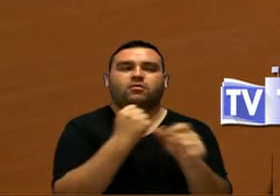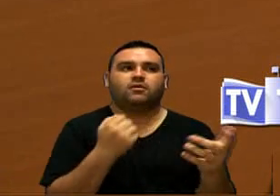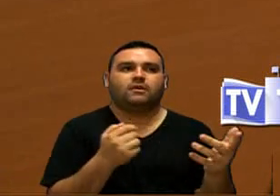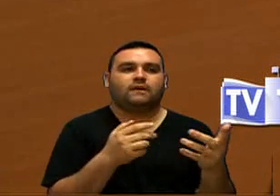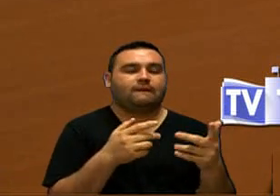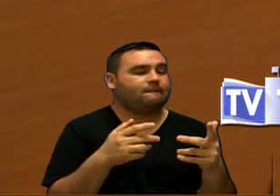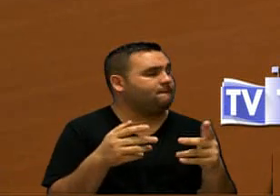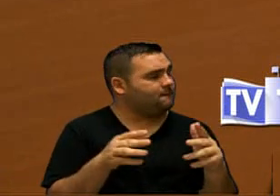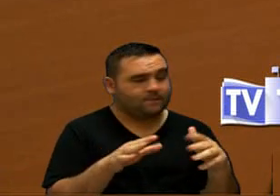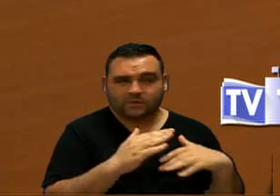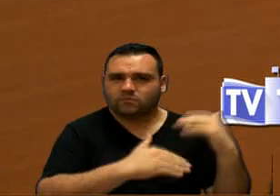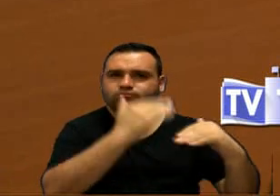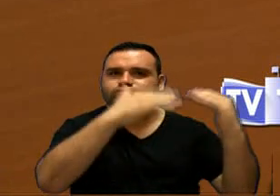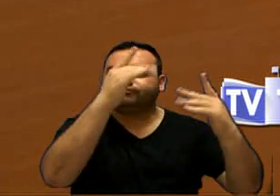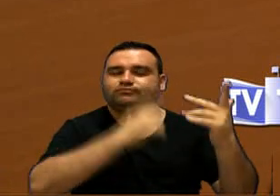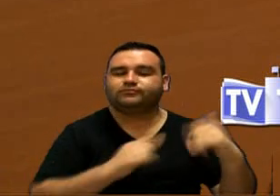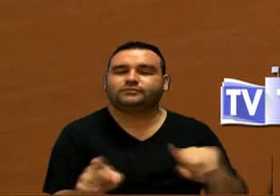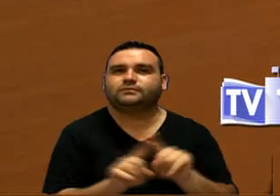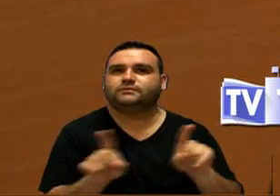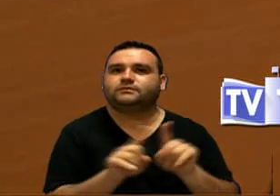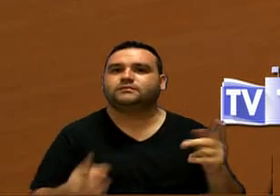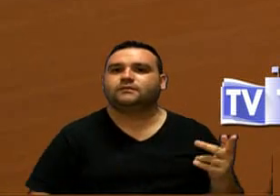estudos, e estarei acompanhando.